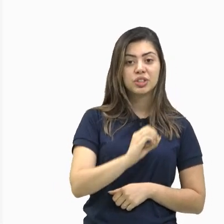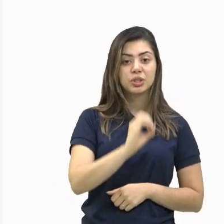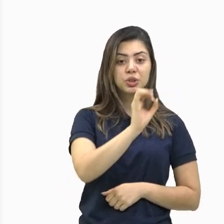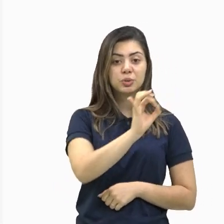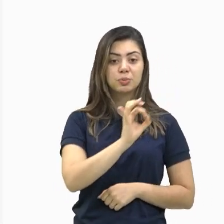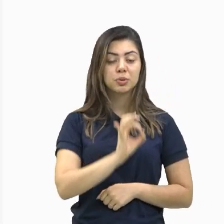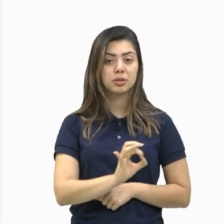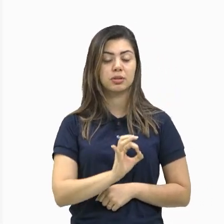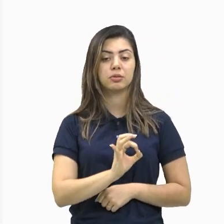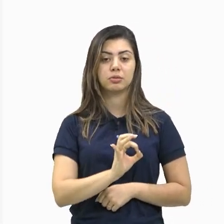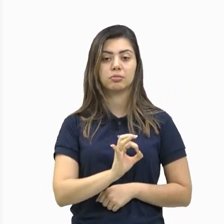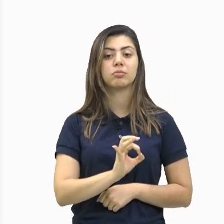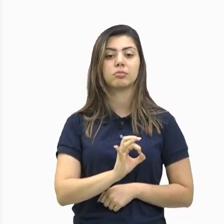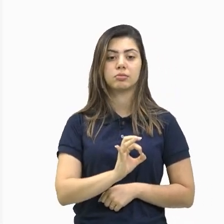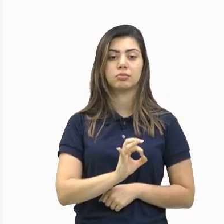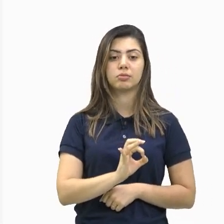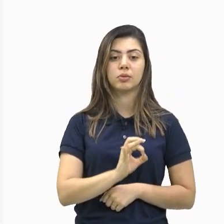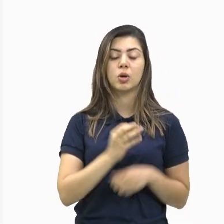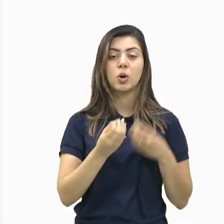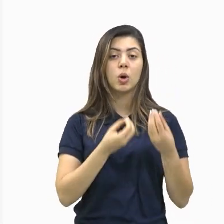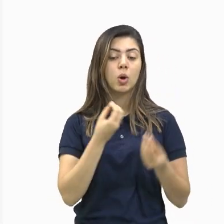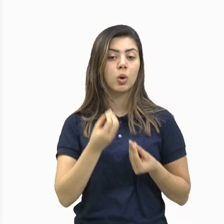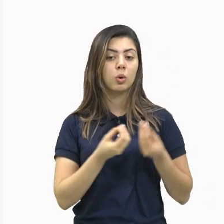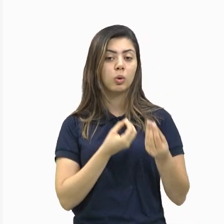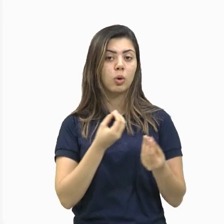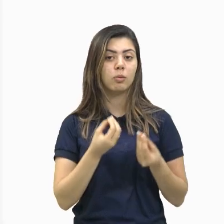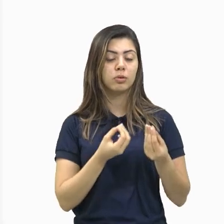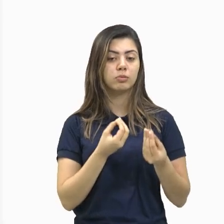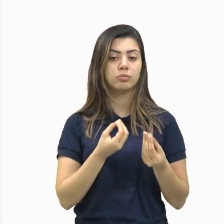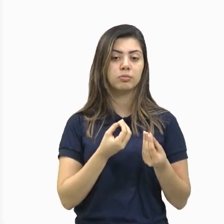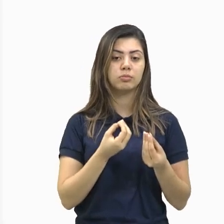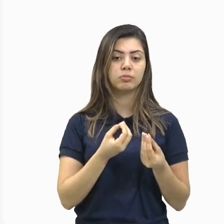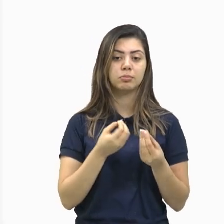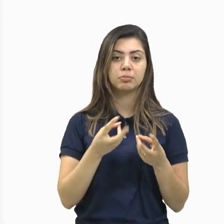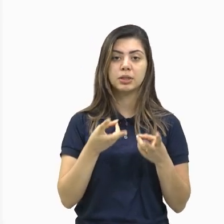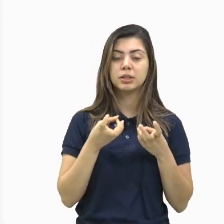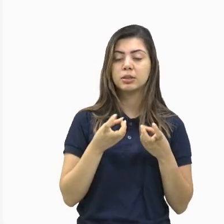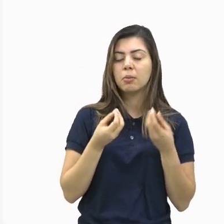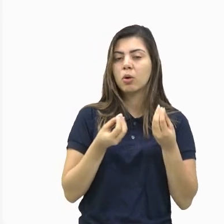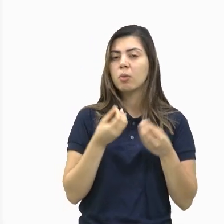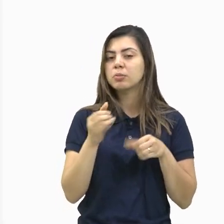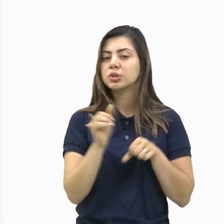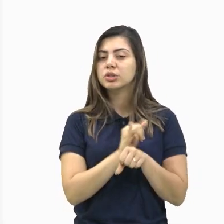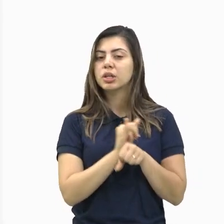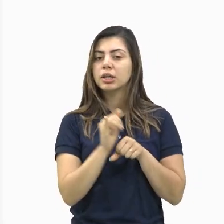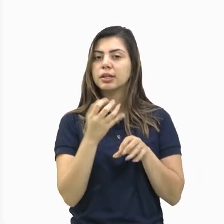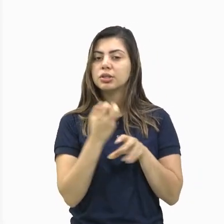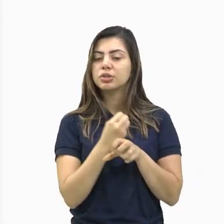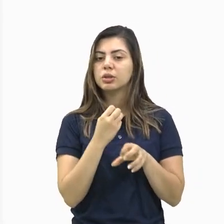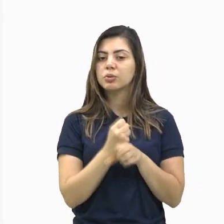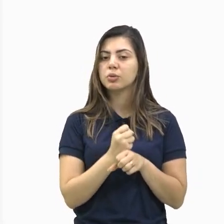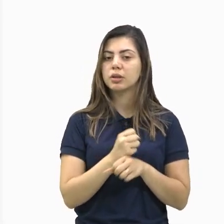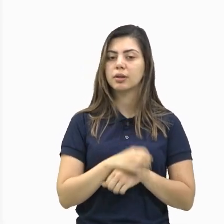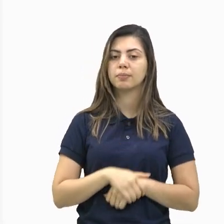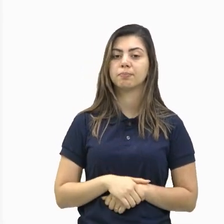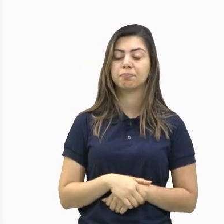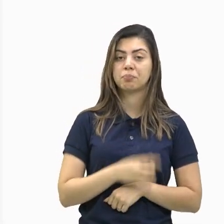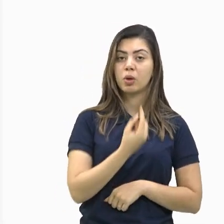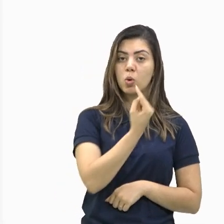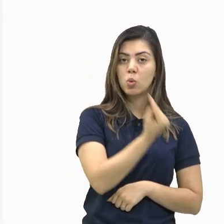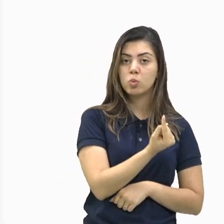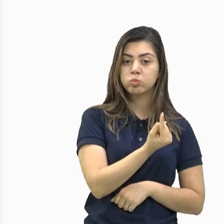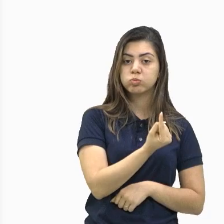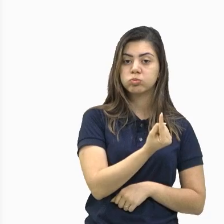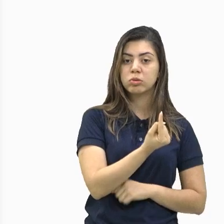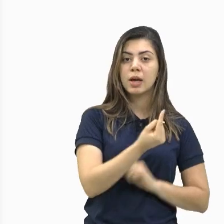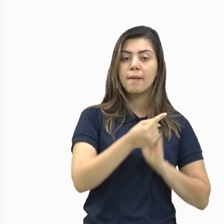fator de redução, de 20% corresponde a um fator de redução. Olha como é que a gente identifica o fator de redução. Pega 1, que equivale